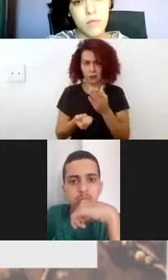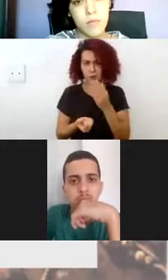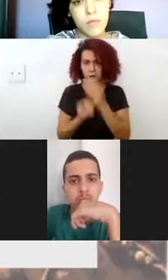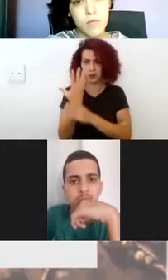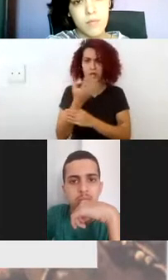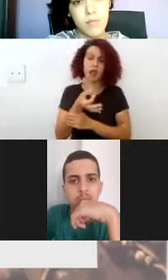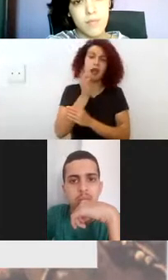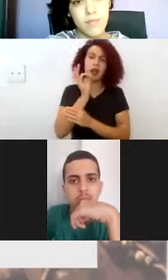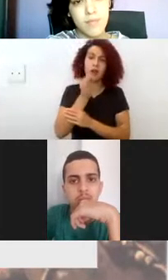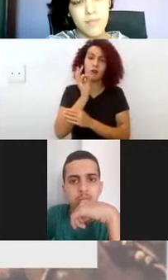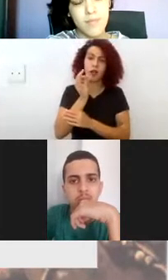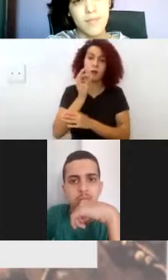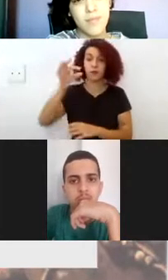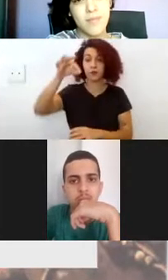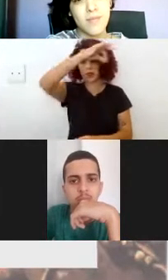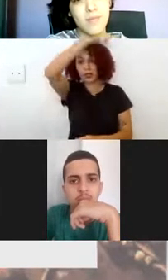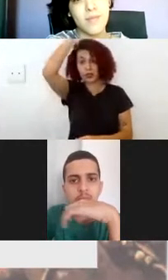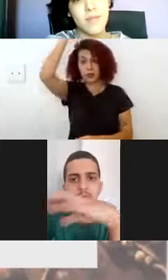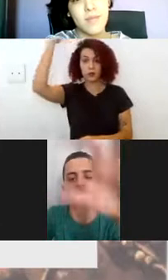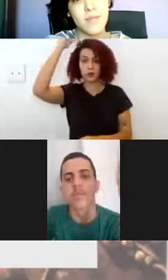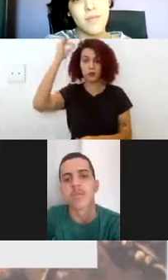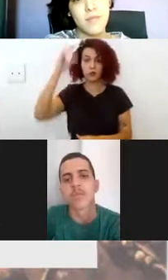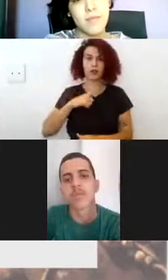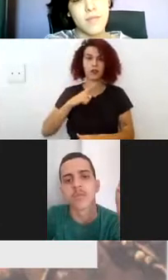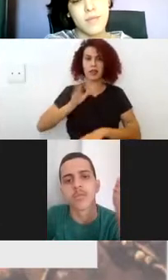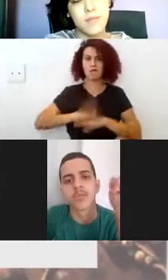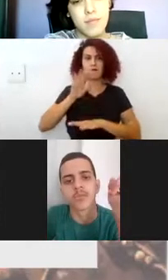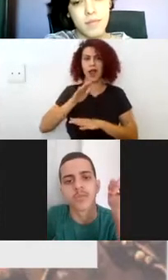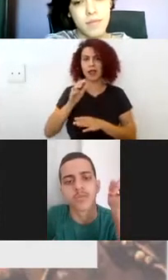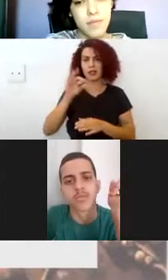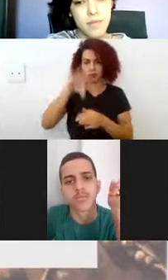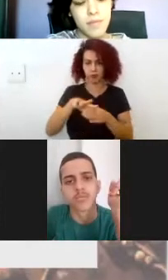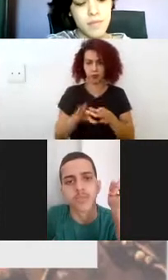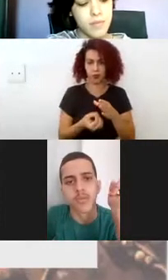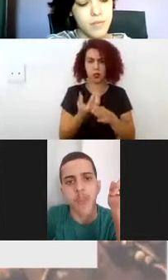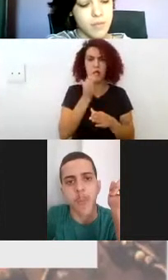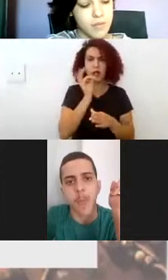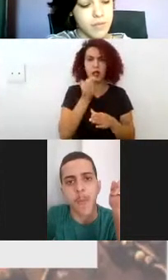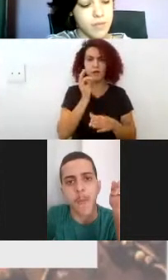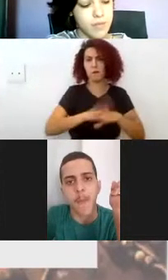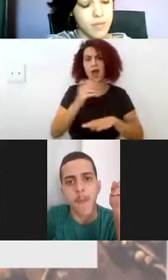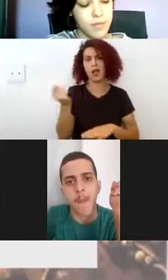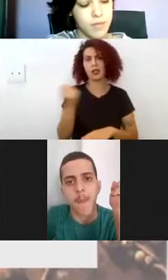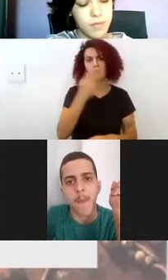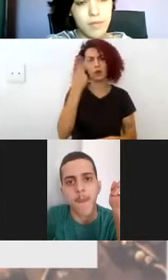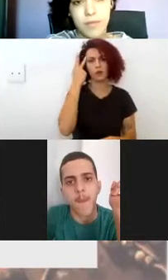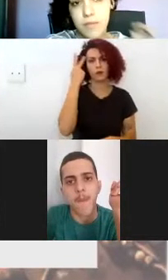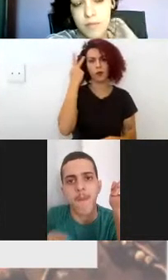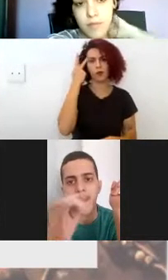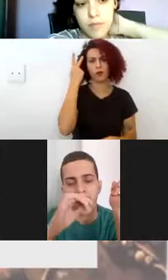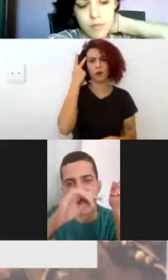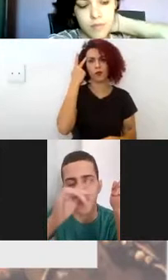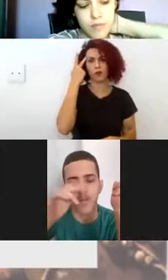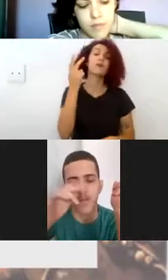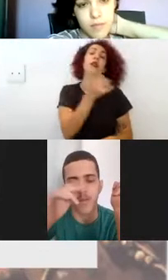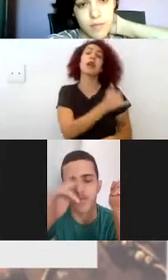o Espírito Santo tem um fluxo de produção de café superior em relação a terra nível de café o Rio de Janeiro